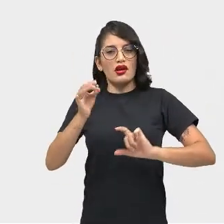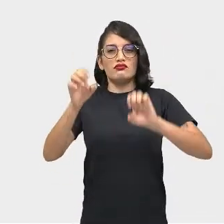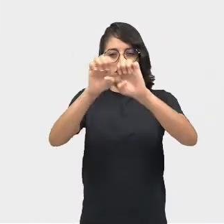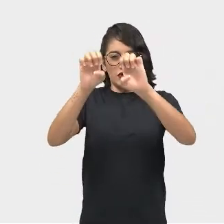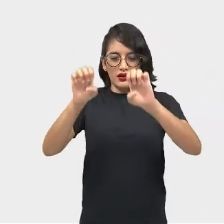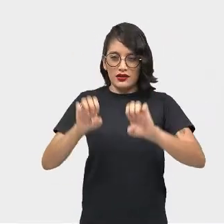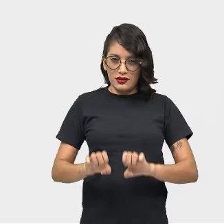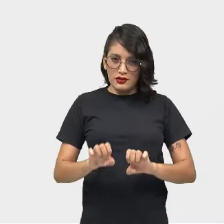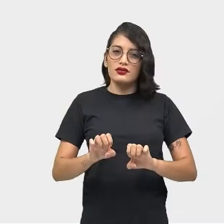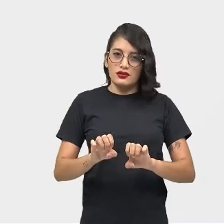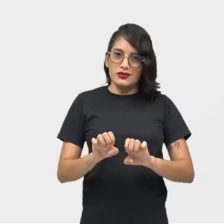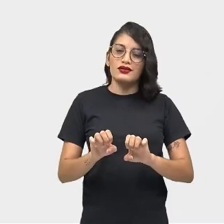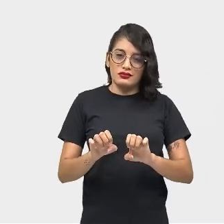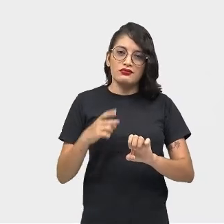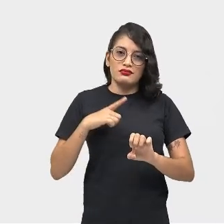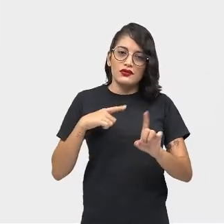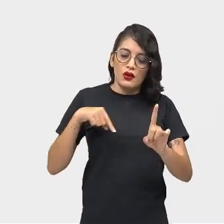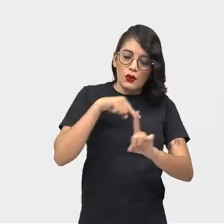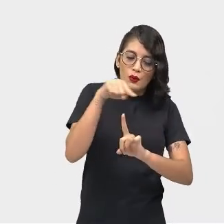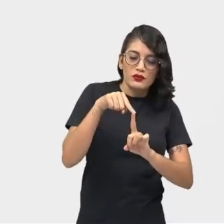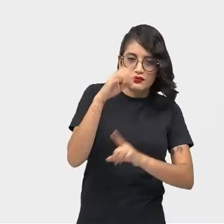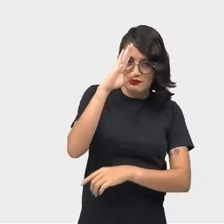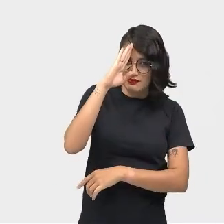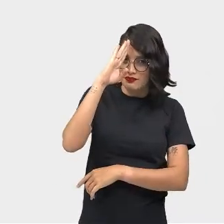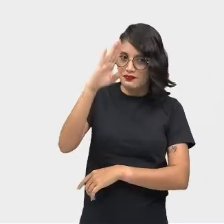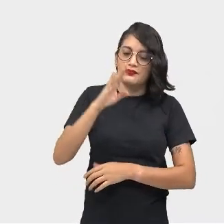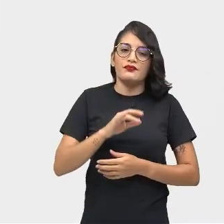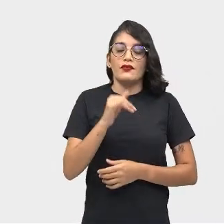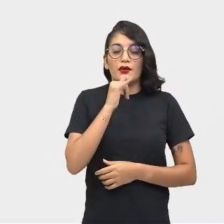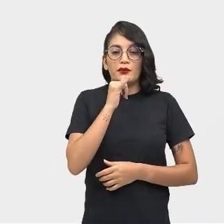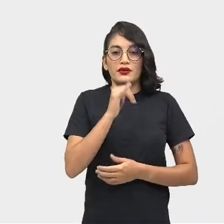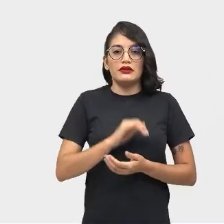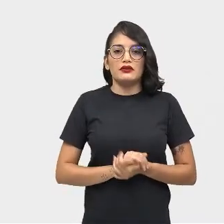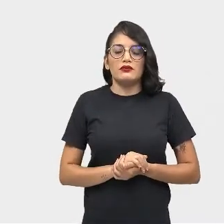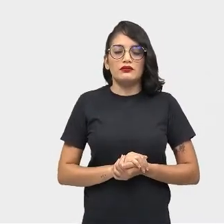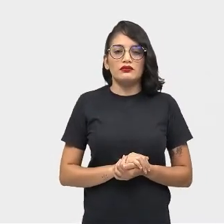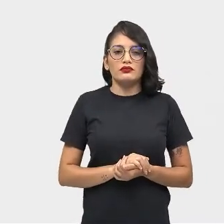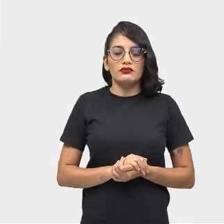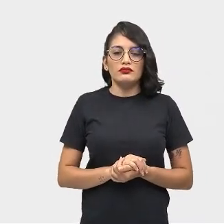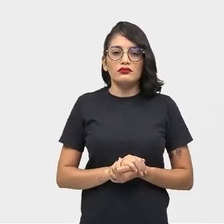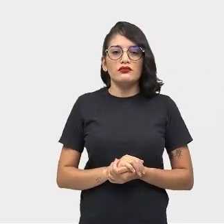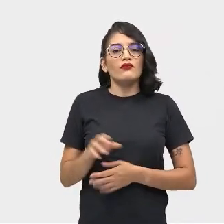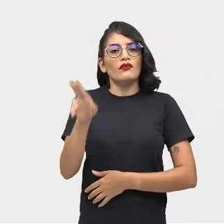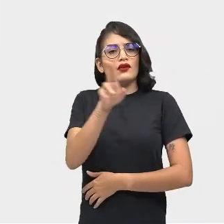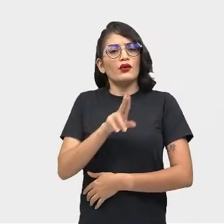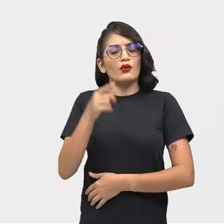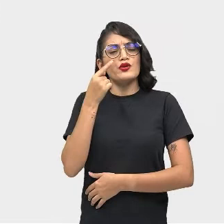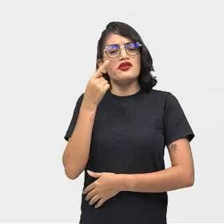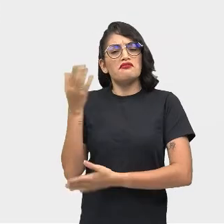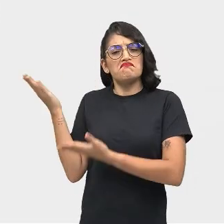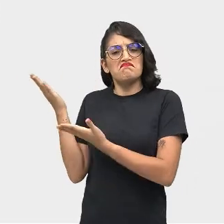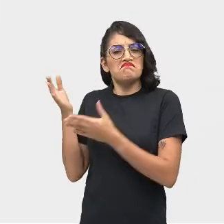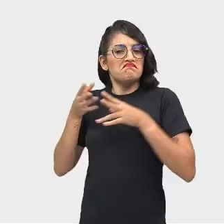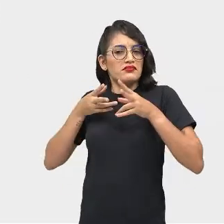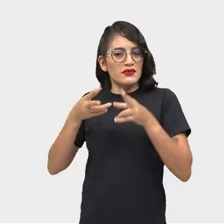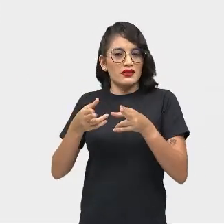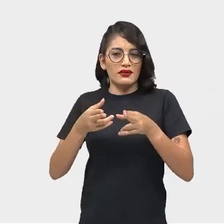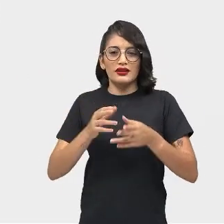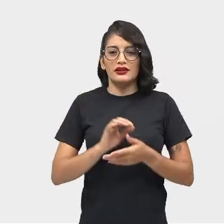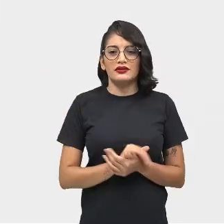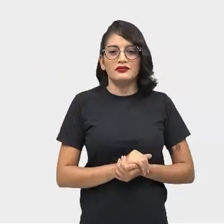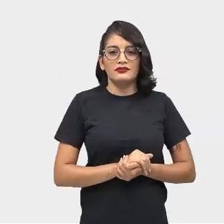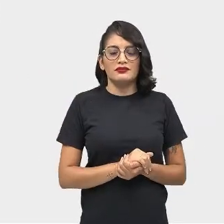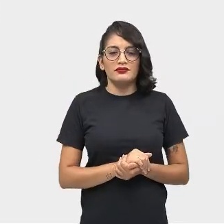estrutura subjetiva. Por aqui, por exemplo, olha, eu posso trabalhar desta forma aqui, por exemplo.